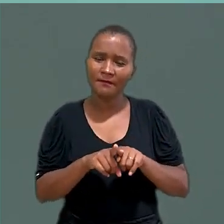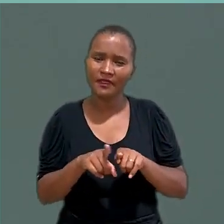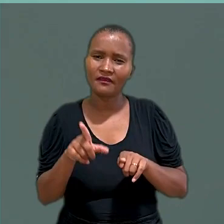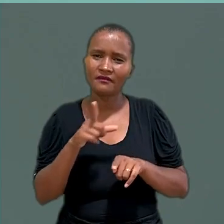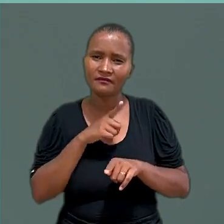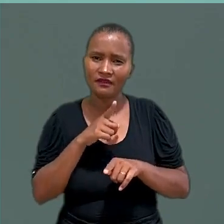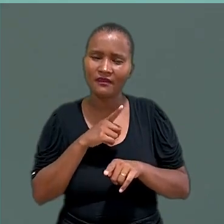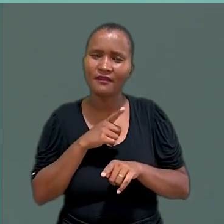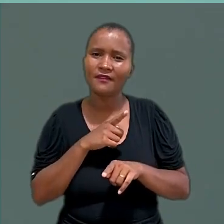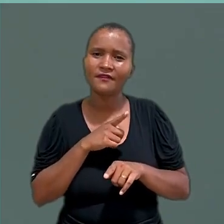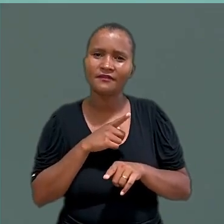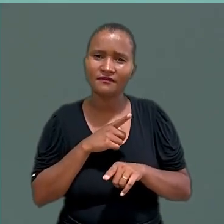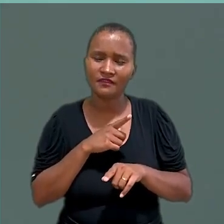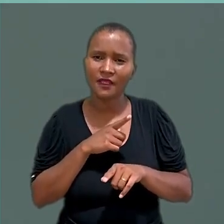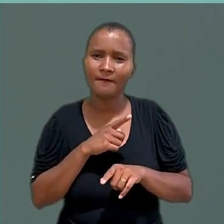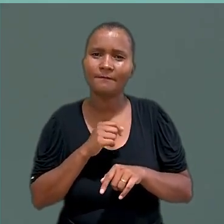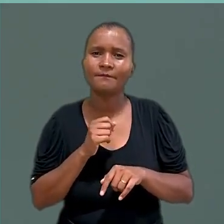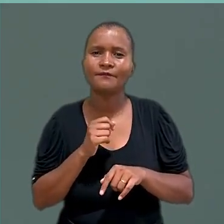também tem, né,